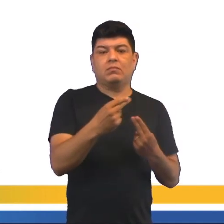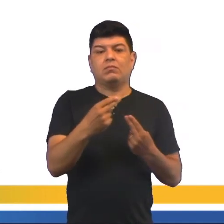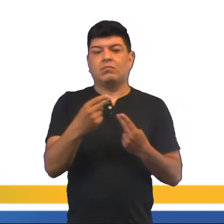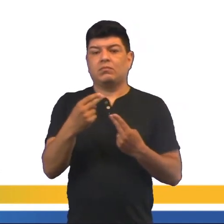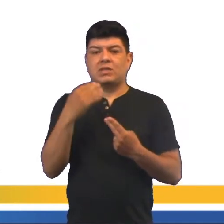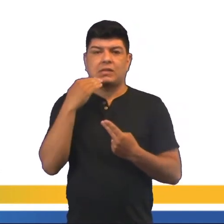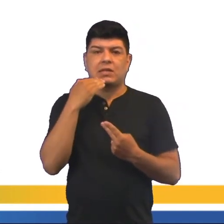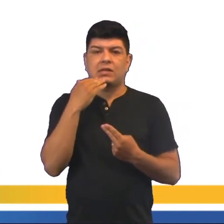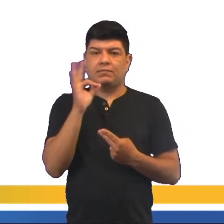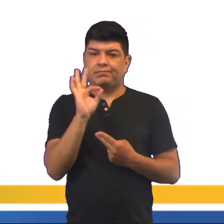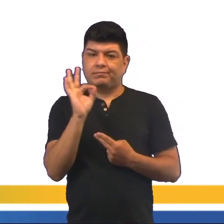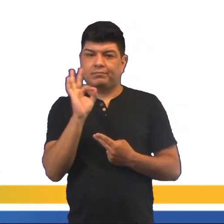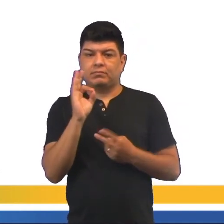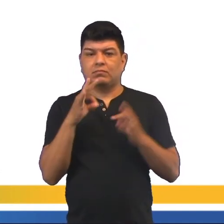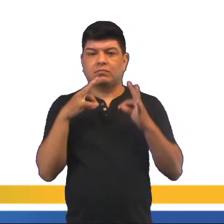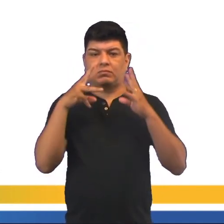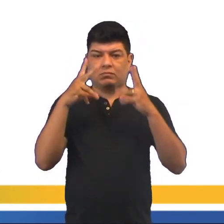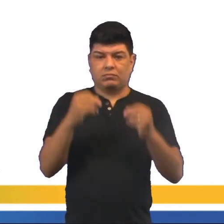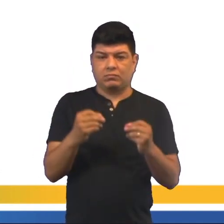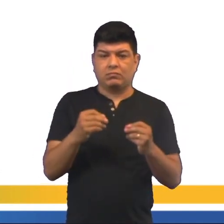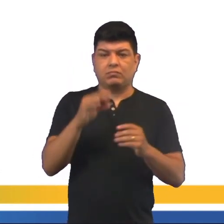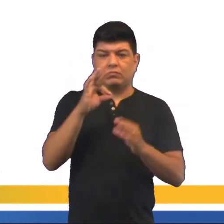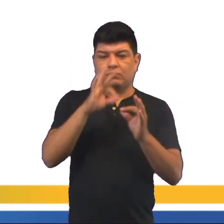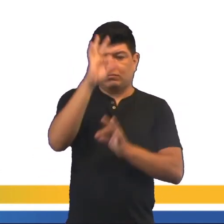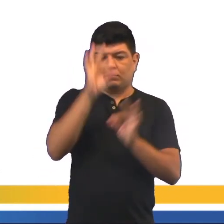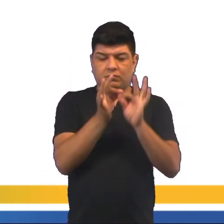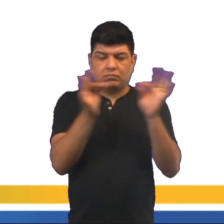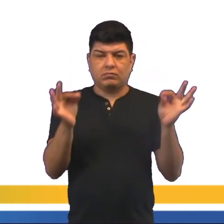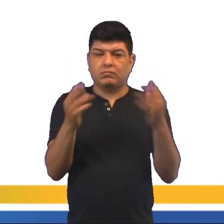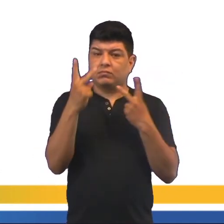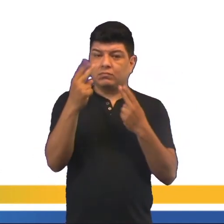ficou deformado, tudo tem o mesmo formato,